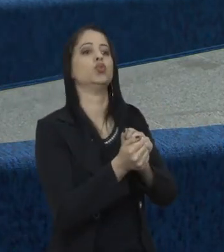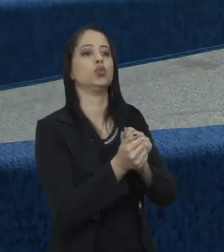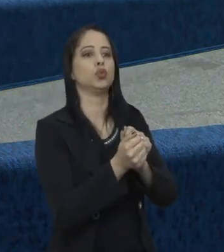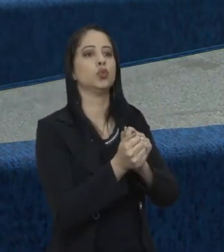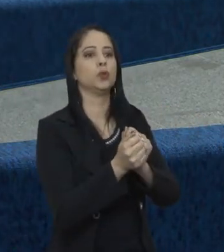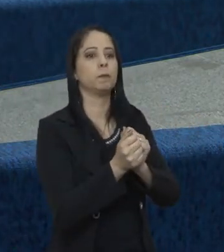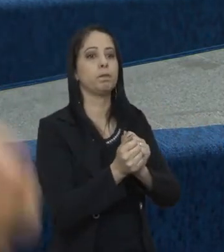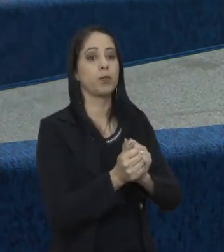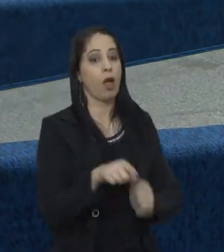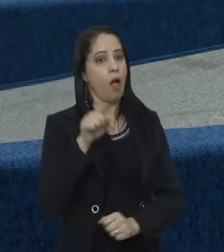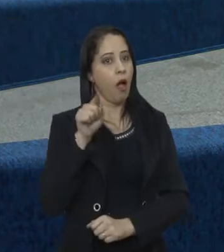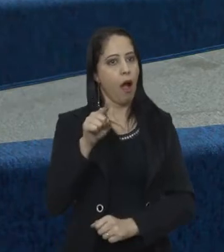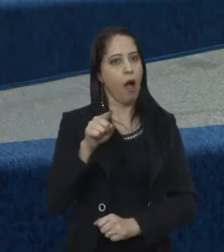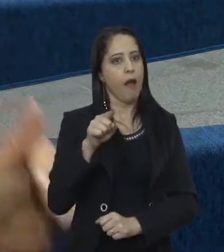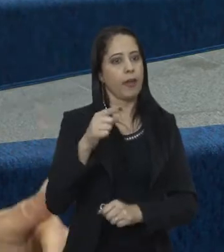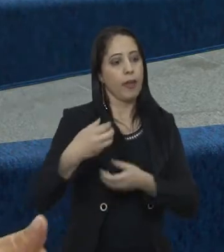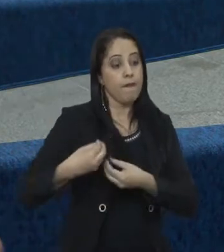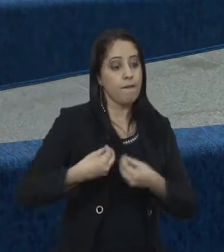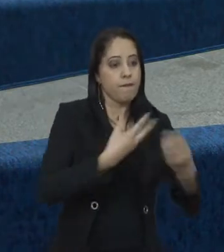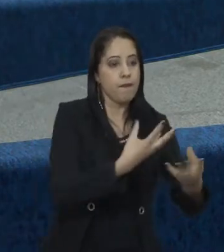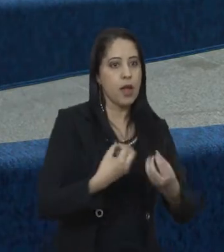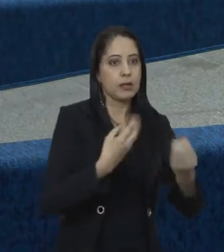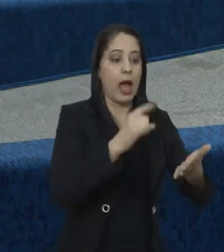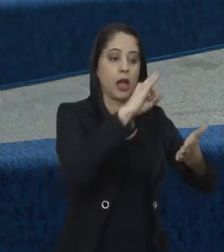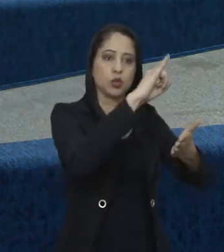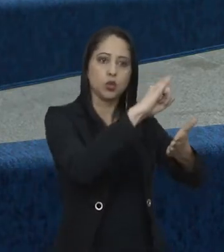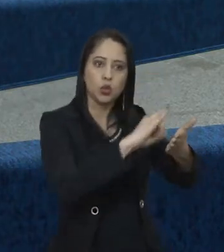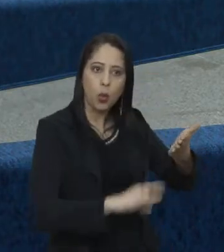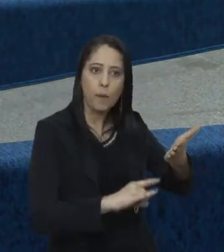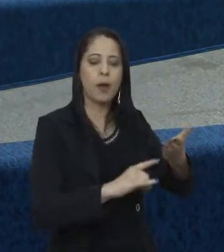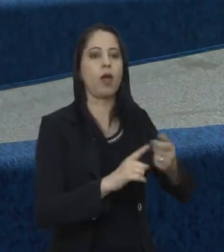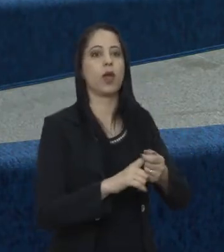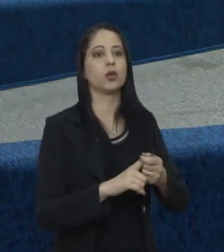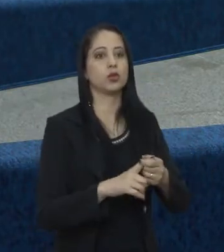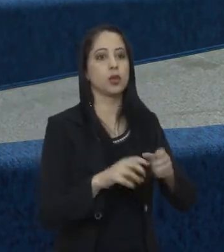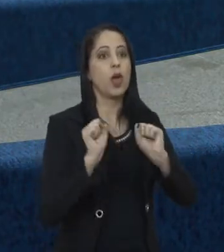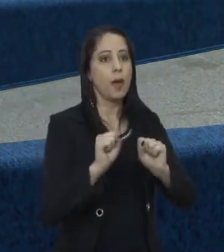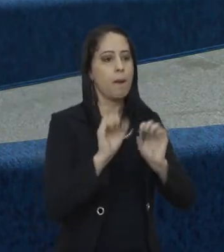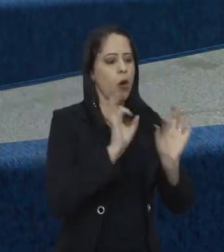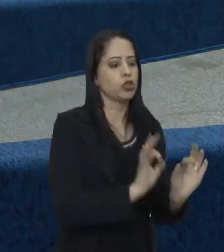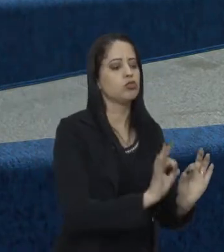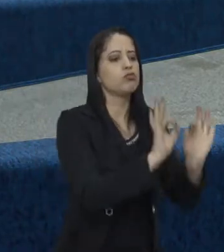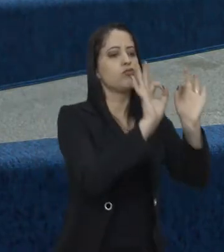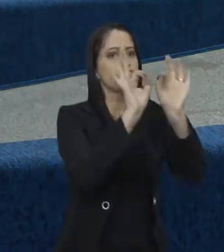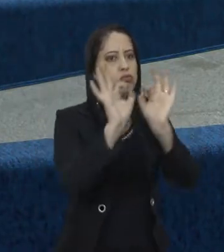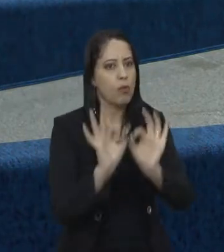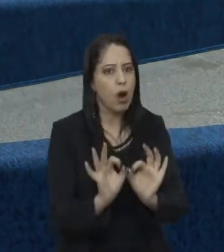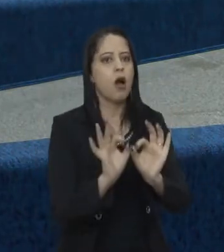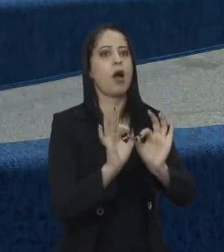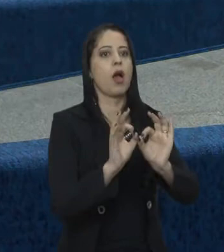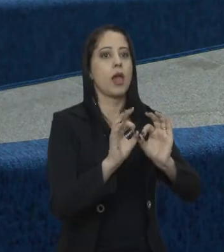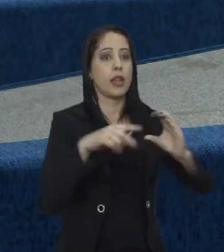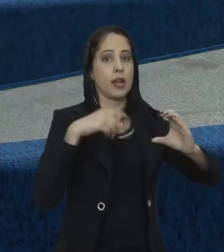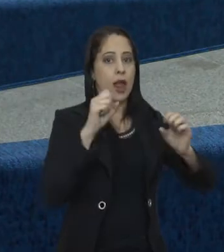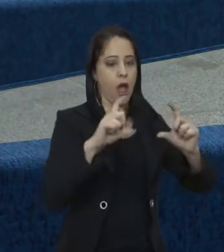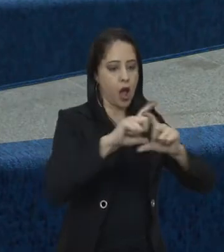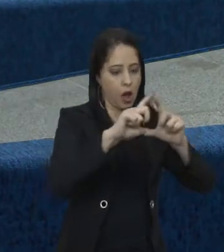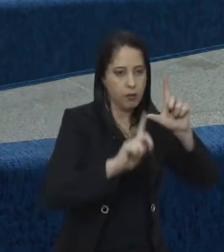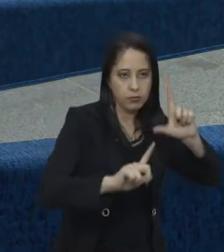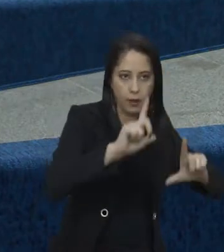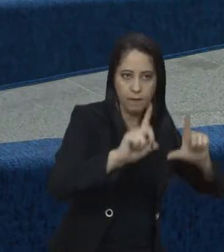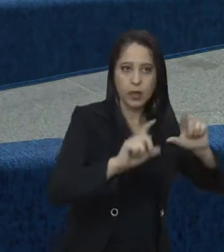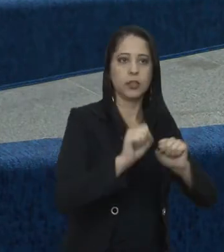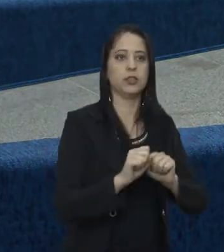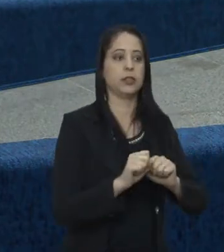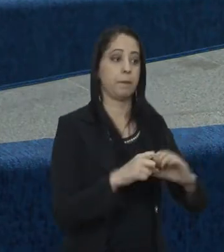fornecidos pelo tribunal para que seja usado na TV Câmara como também essa parceria né que é a